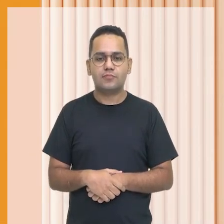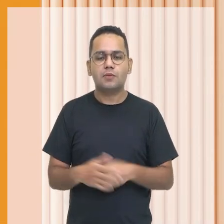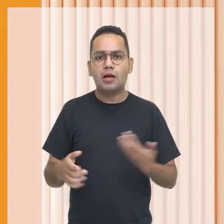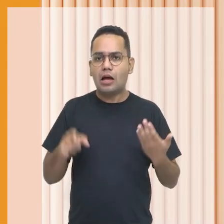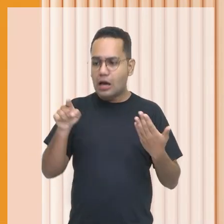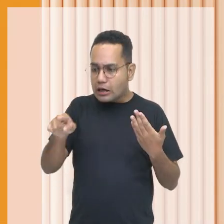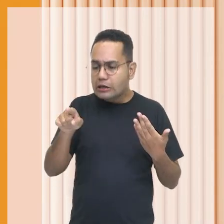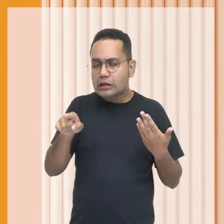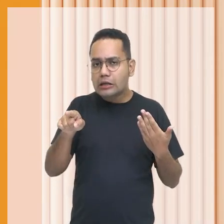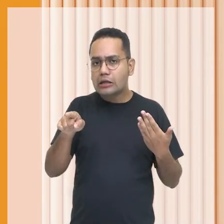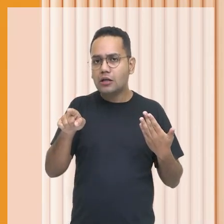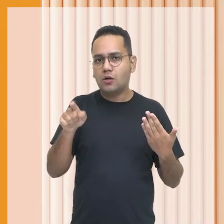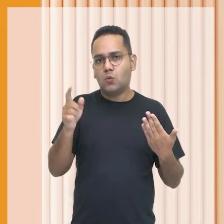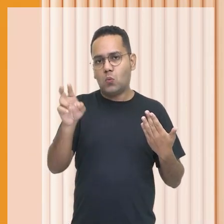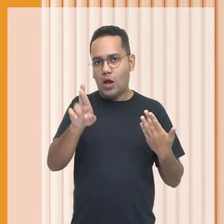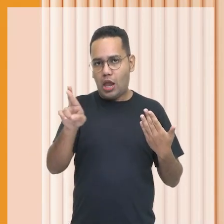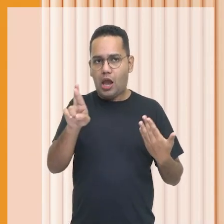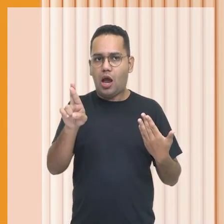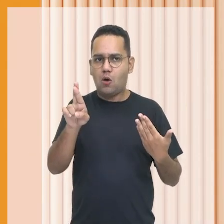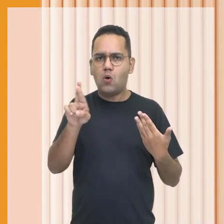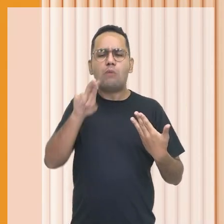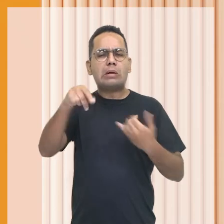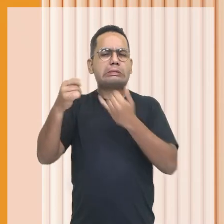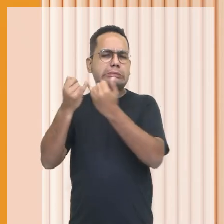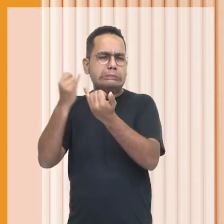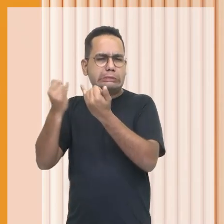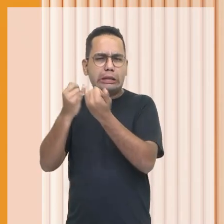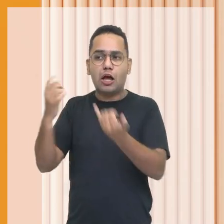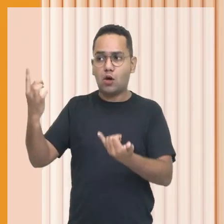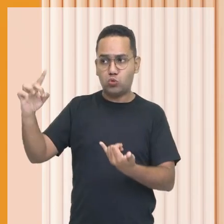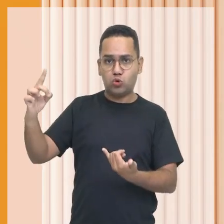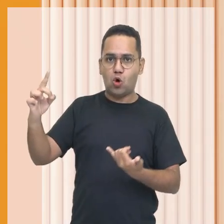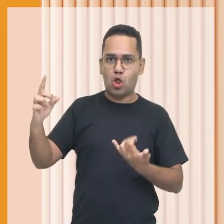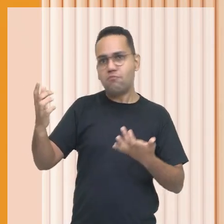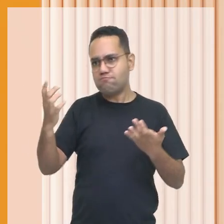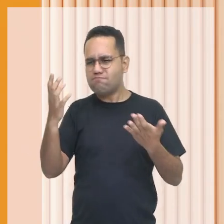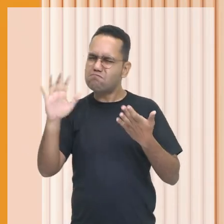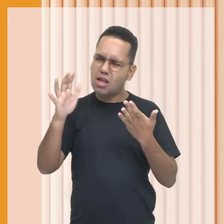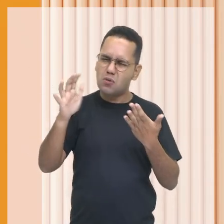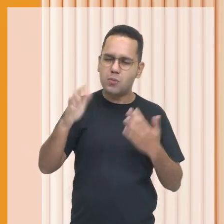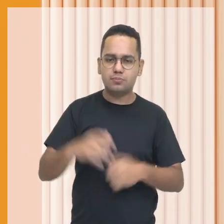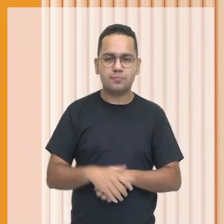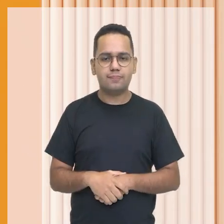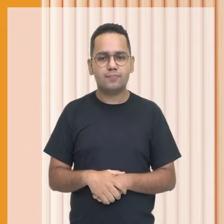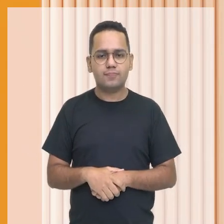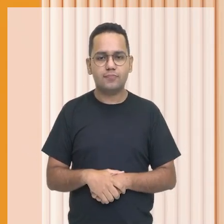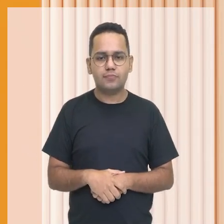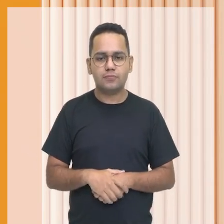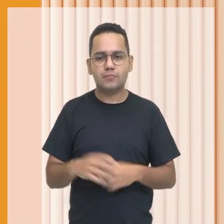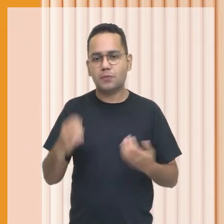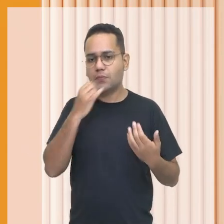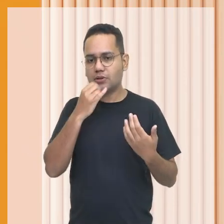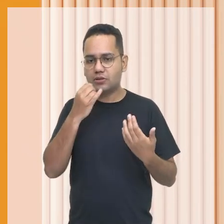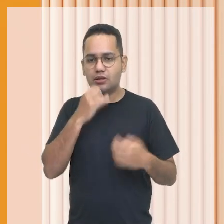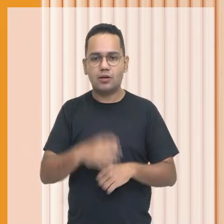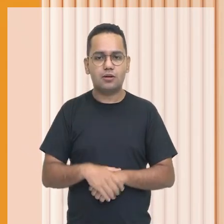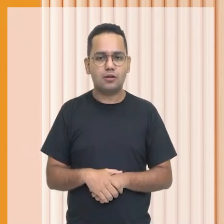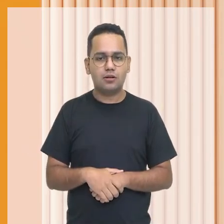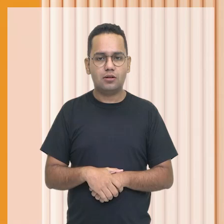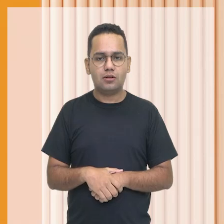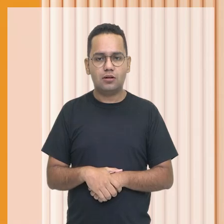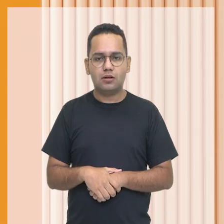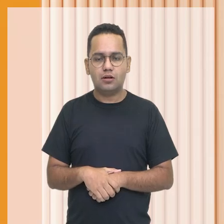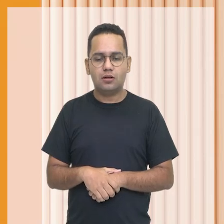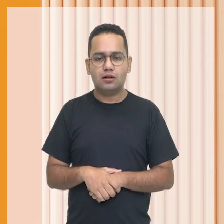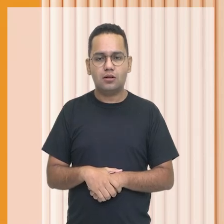ao dólar. Então uma unidade real de valor era correspondente a $1. Justamente por conta dela, indexada ao valor da inflação, então ela tinha um